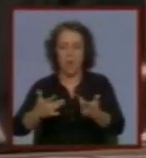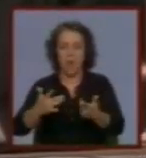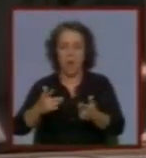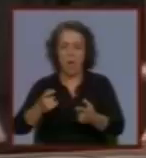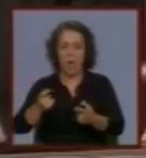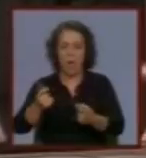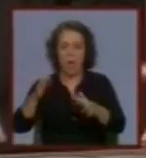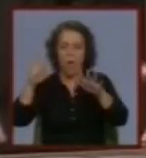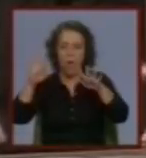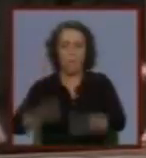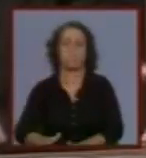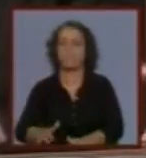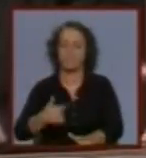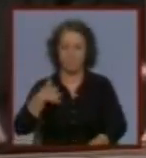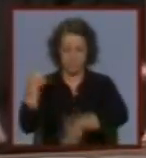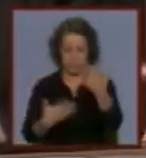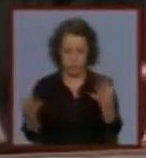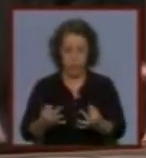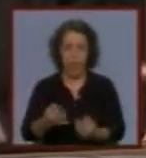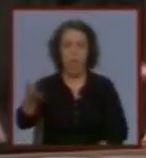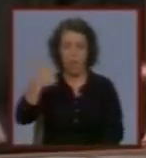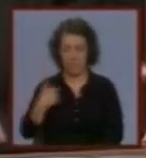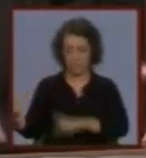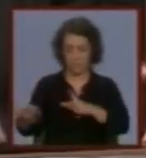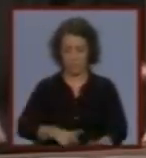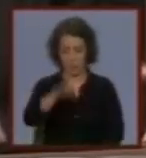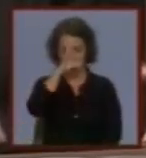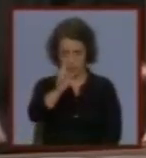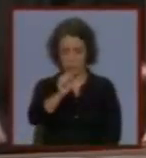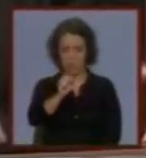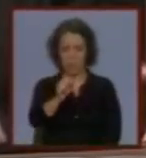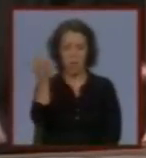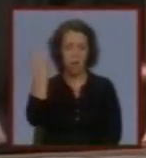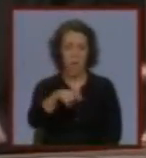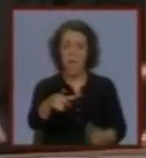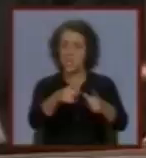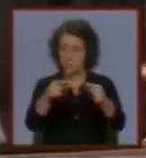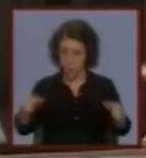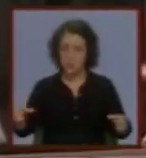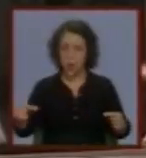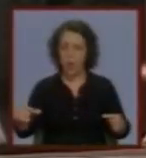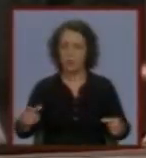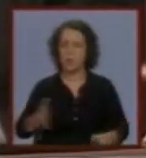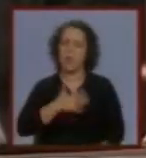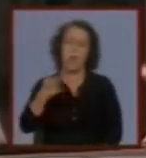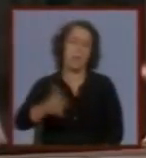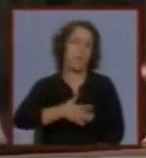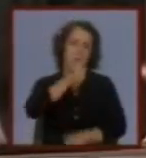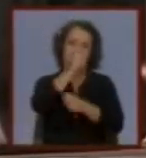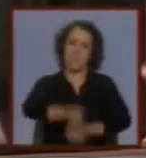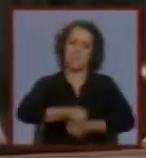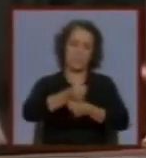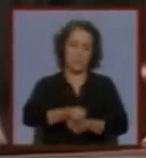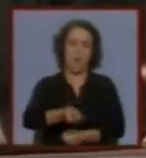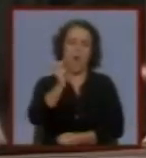e quando cheguei ao governo Ninguém queria fazer agricultura já em São Jorge elas de um ano e meio de hoje não se